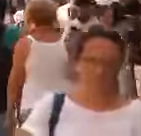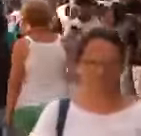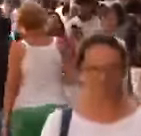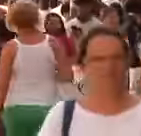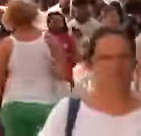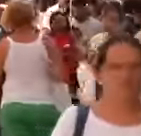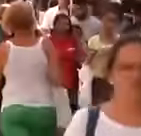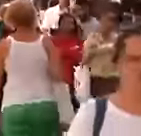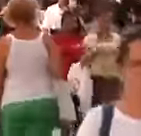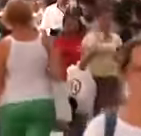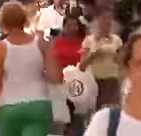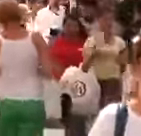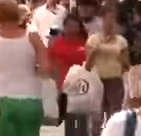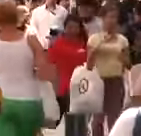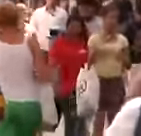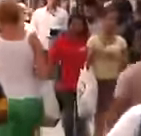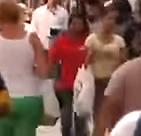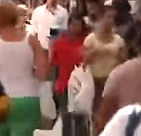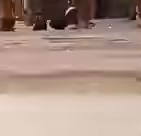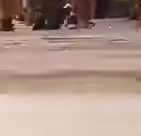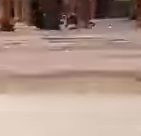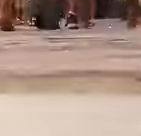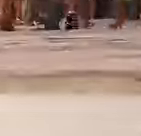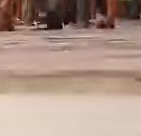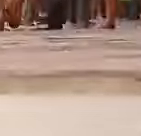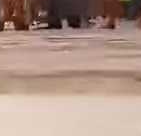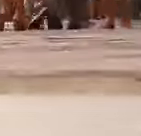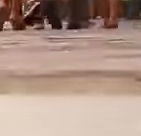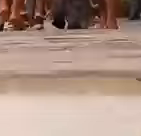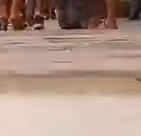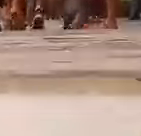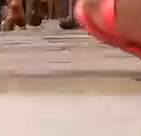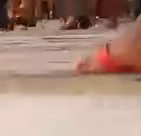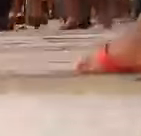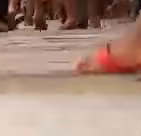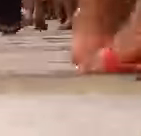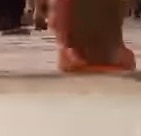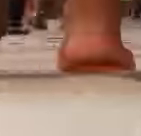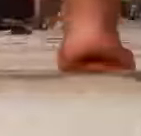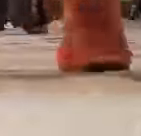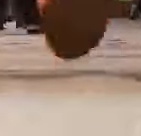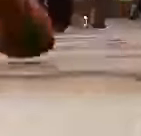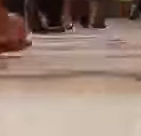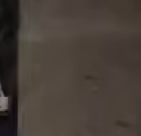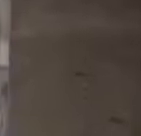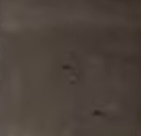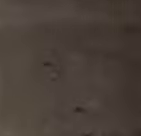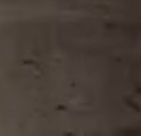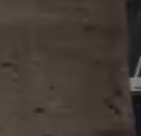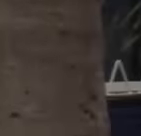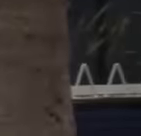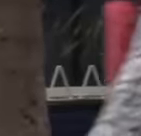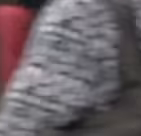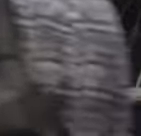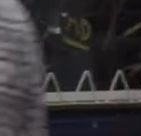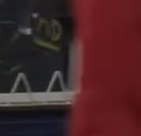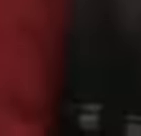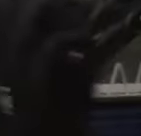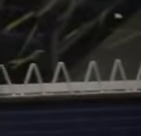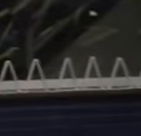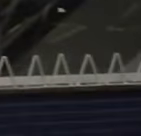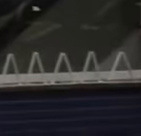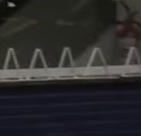casos de suicídio têm aumentado no mundo todo. Segundo a Organização Mundial da Saúde, só no Brasil, a taxa de suicídios